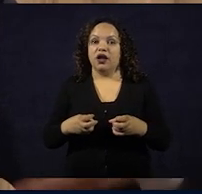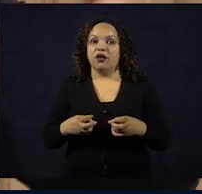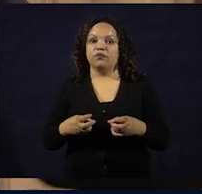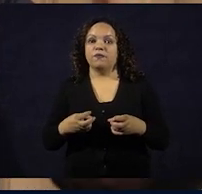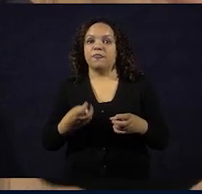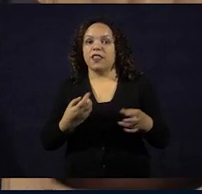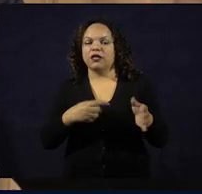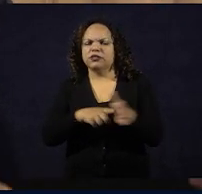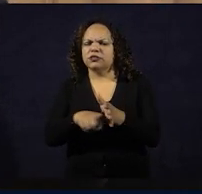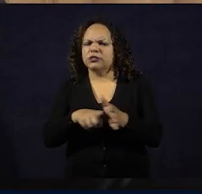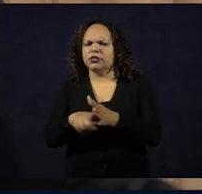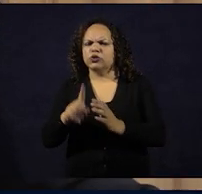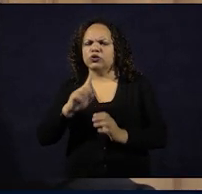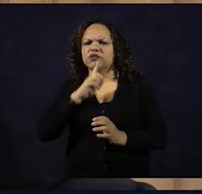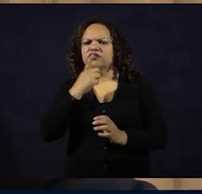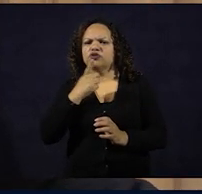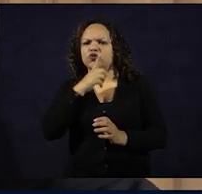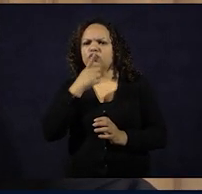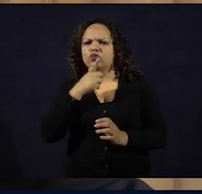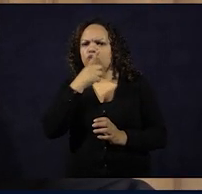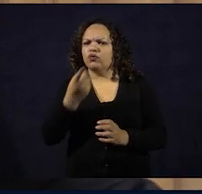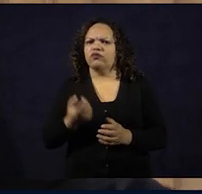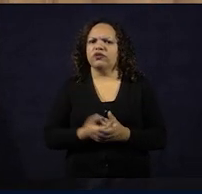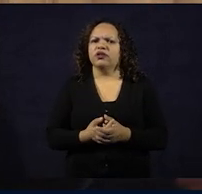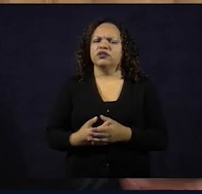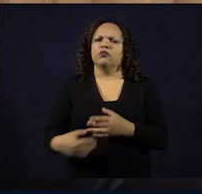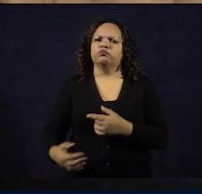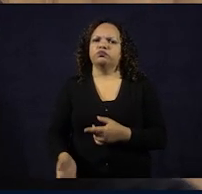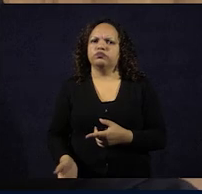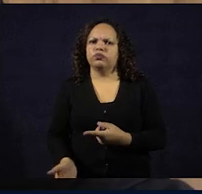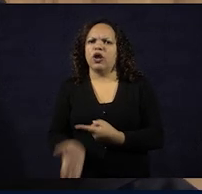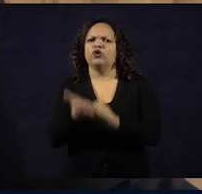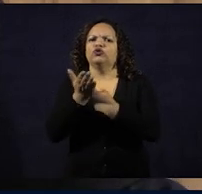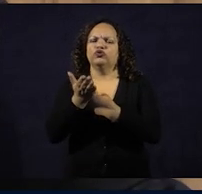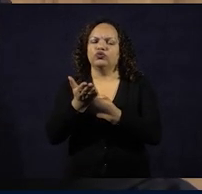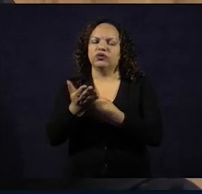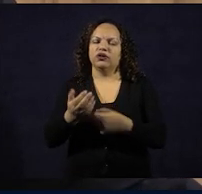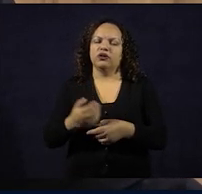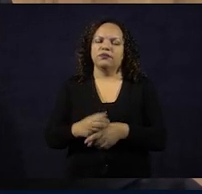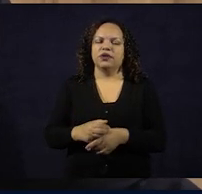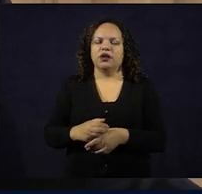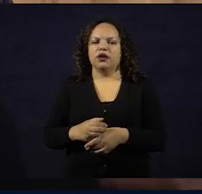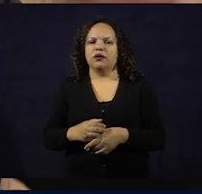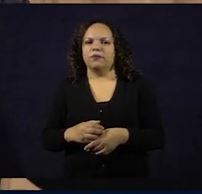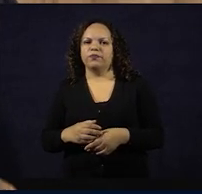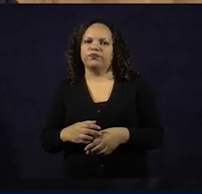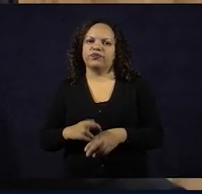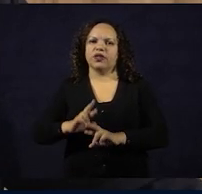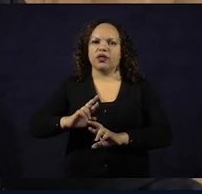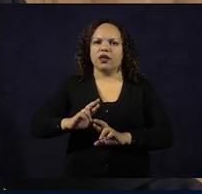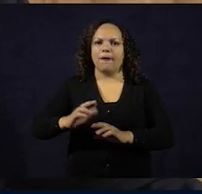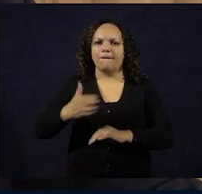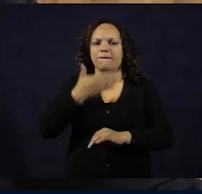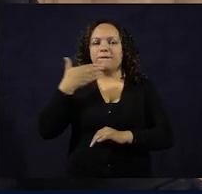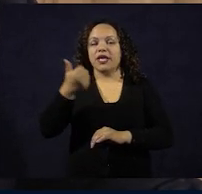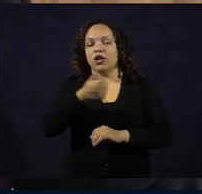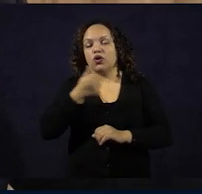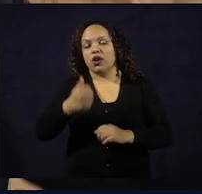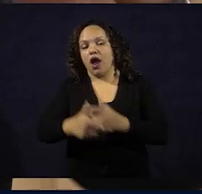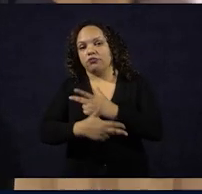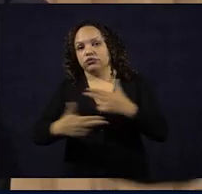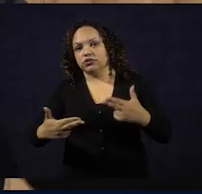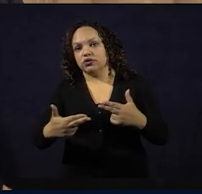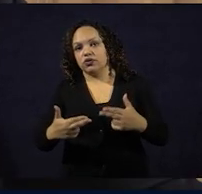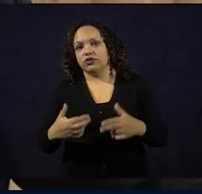questionamentos que a gente tem no dia a dia ajuda muito a gente trazer alimentos novos em sites para melhorar a execução